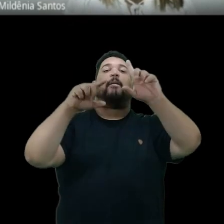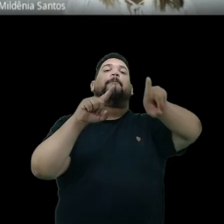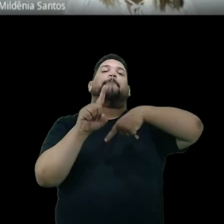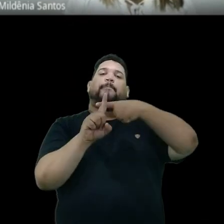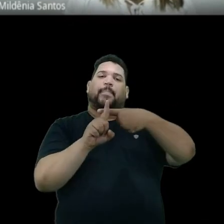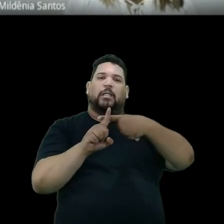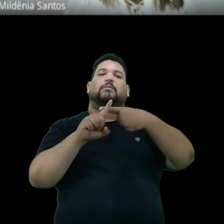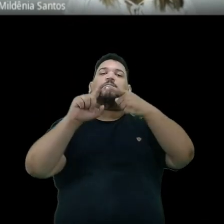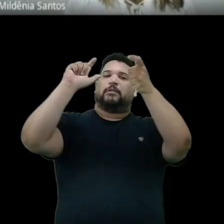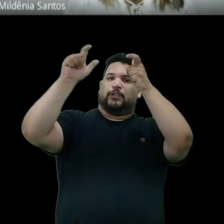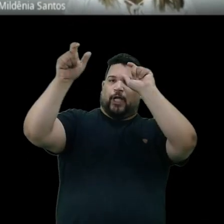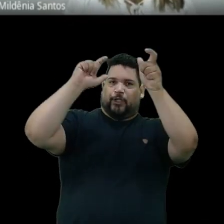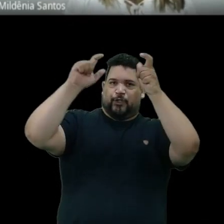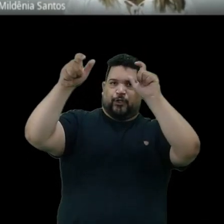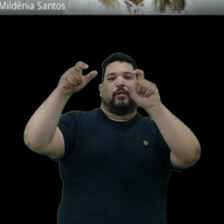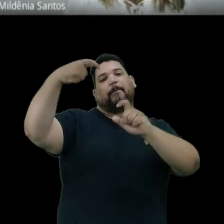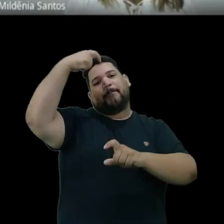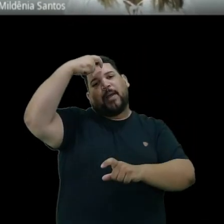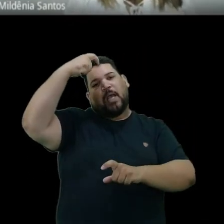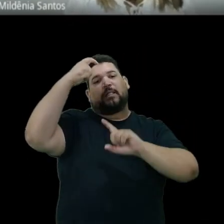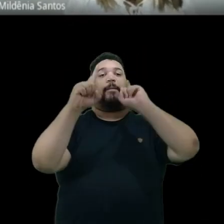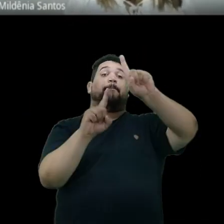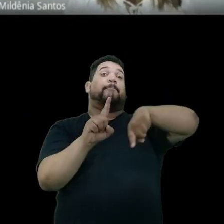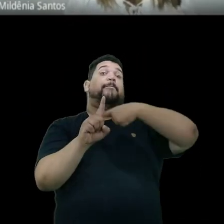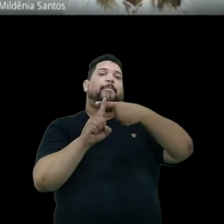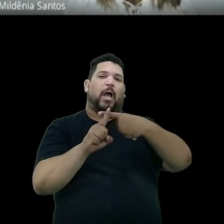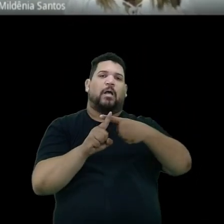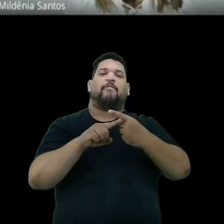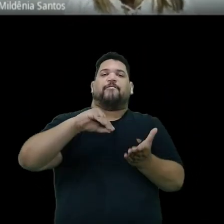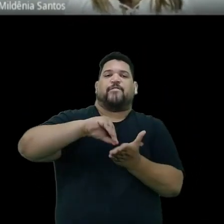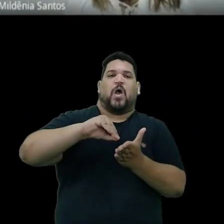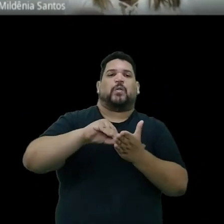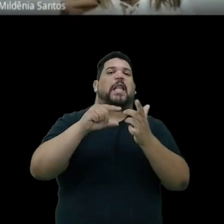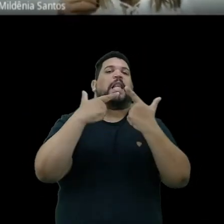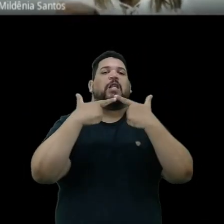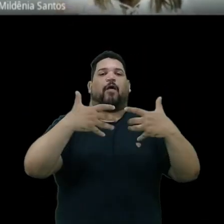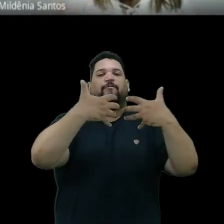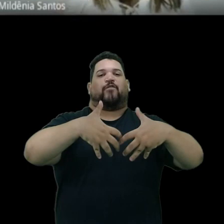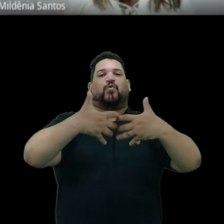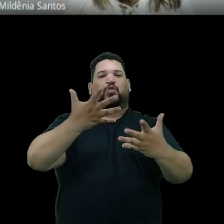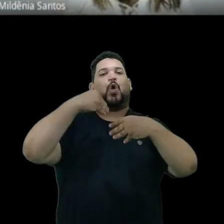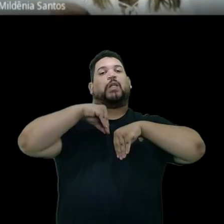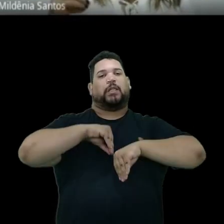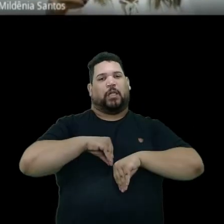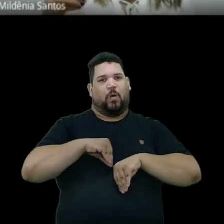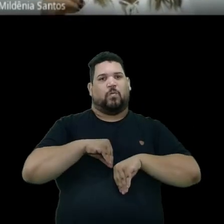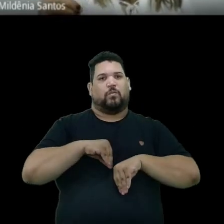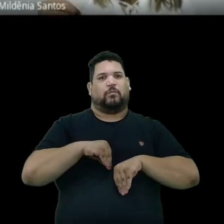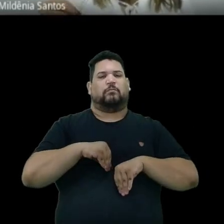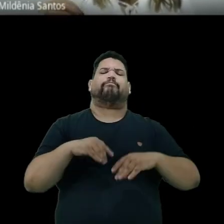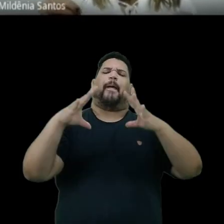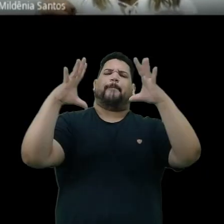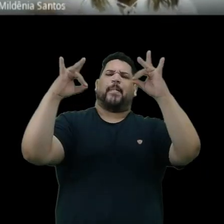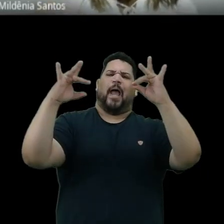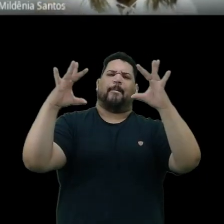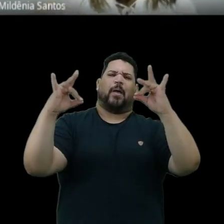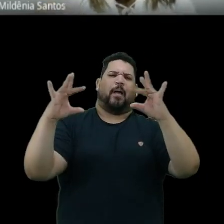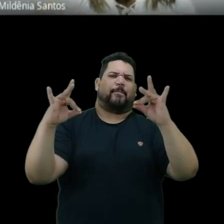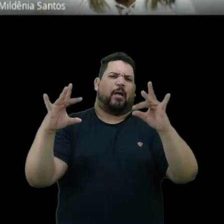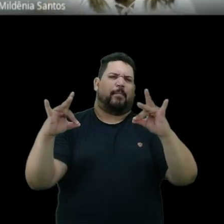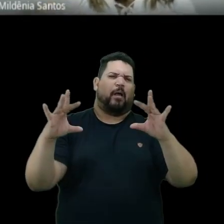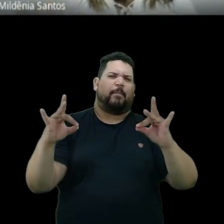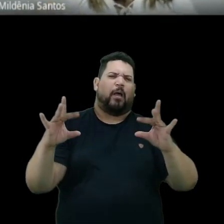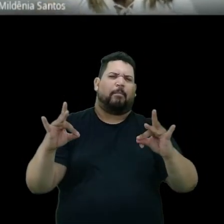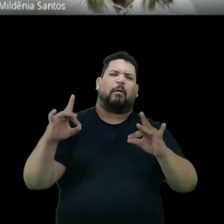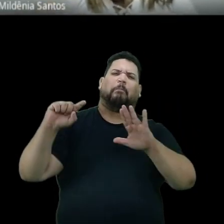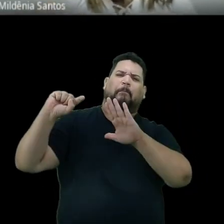desenvolvimento intelectual e com ausência de linguagem funcional. Então, ele vai especificando muito